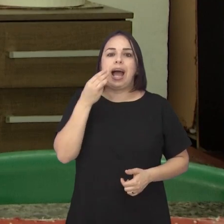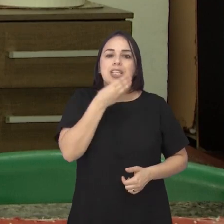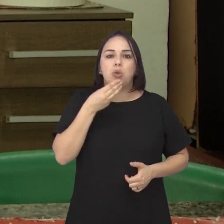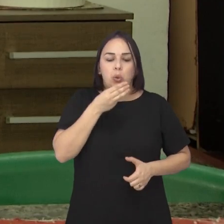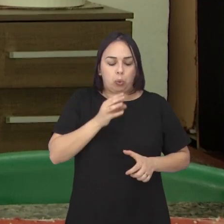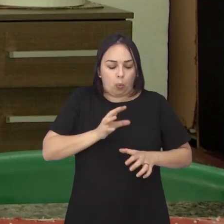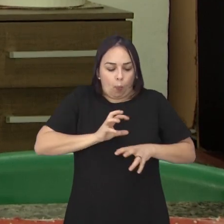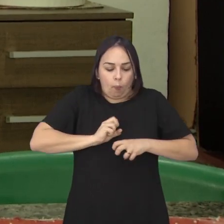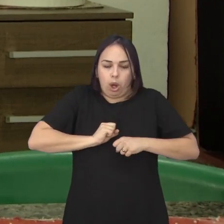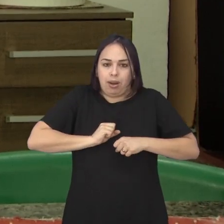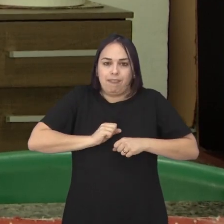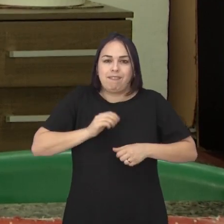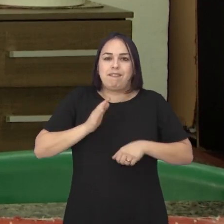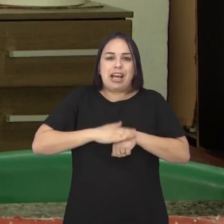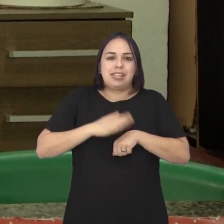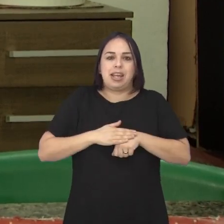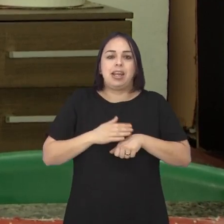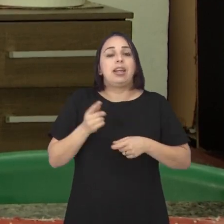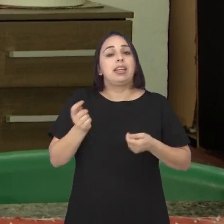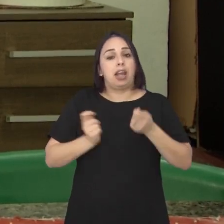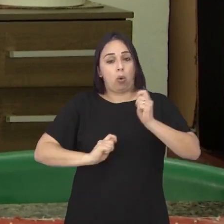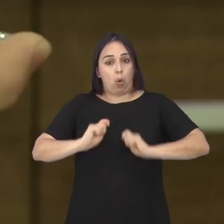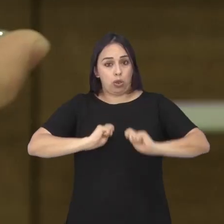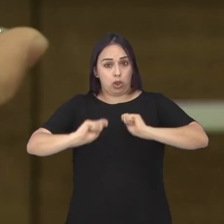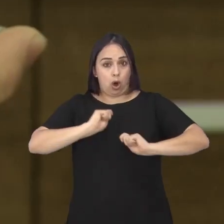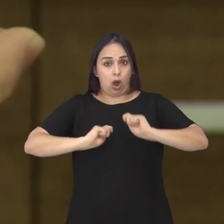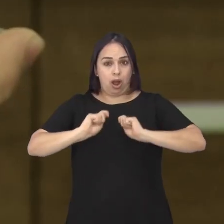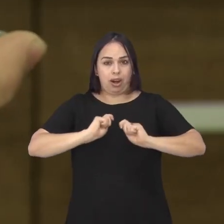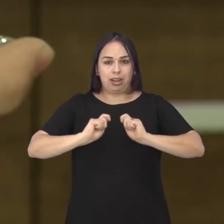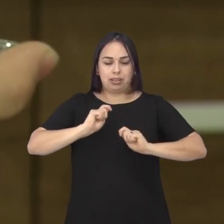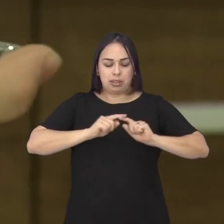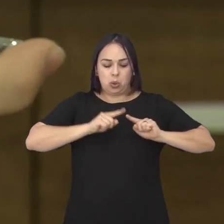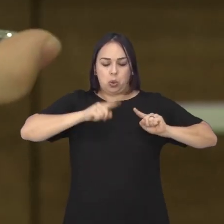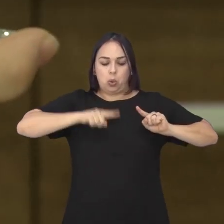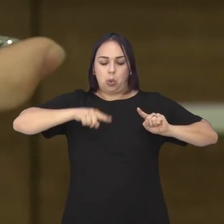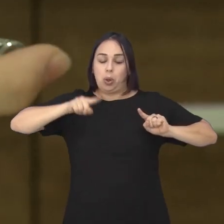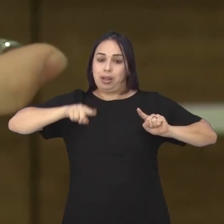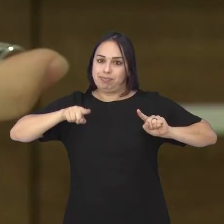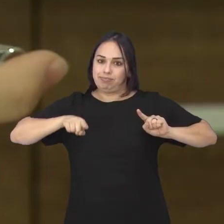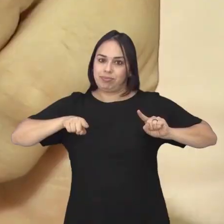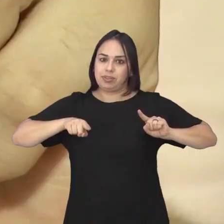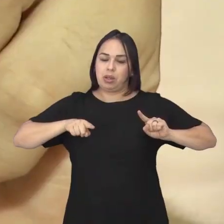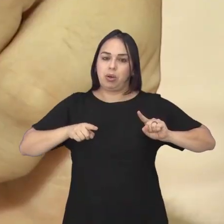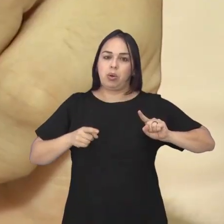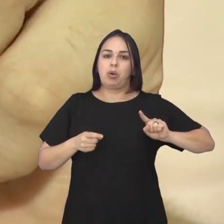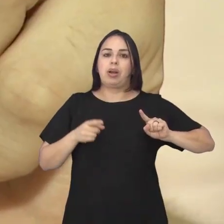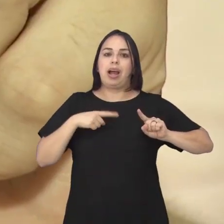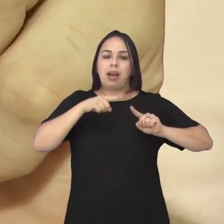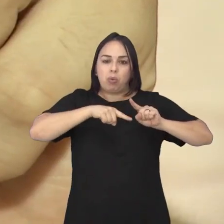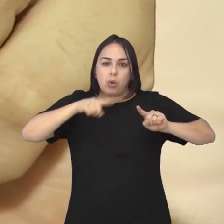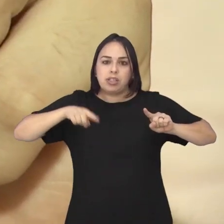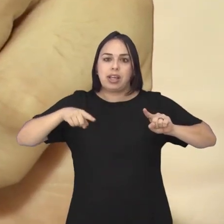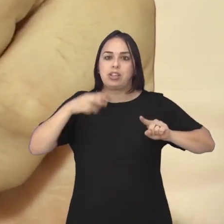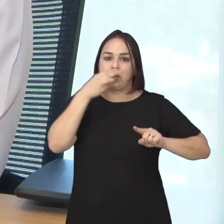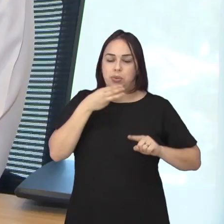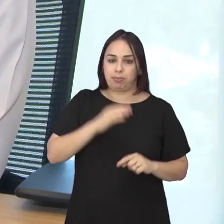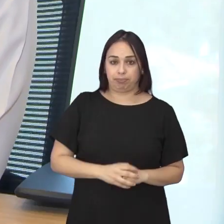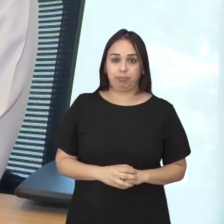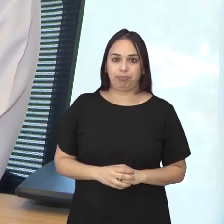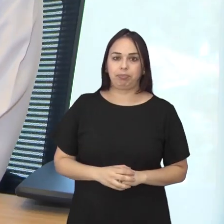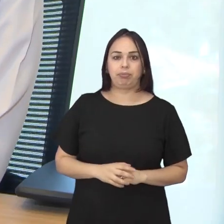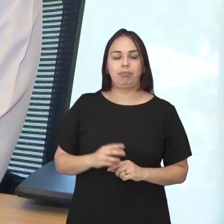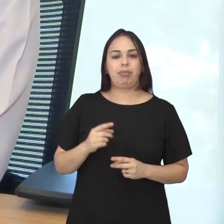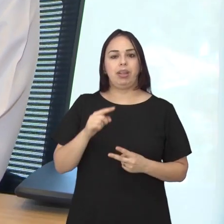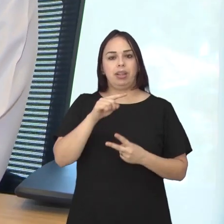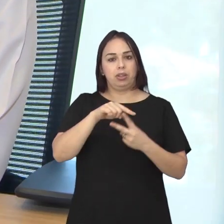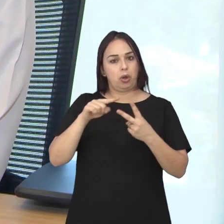produzir insulina, hormônio responsável por controlar a quantidade de glicose no sangue, que é a quantidade de açúcar.